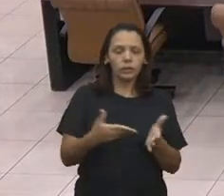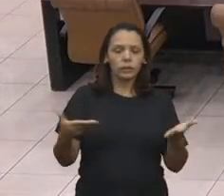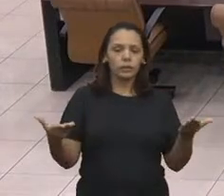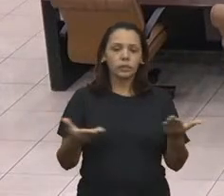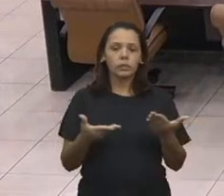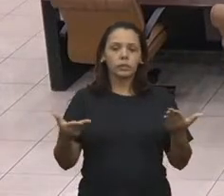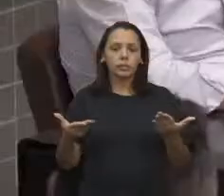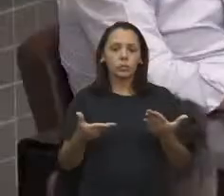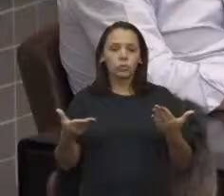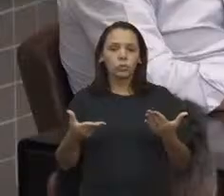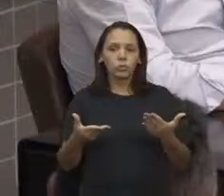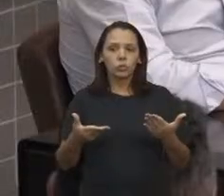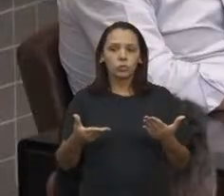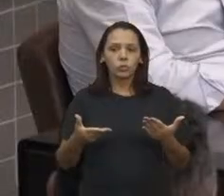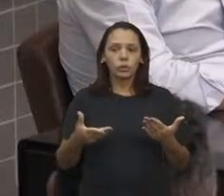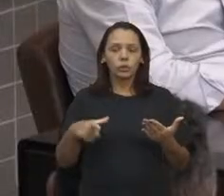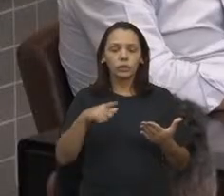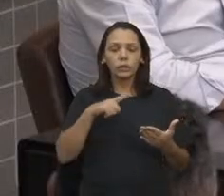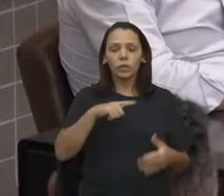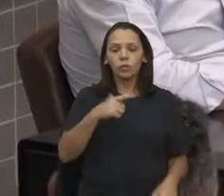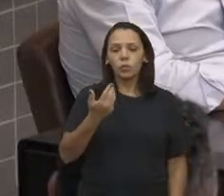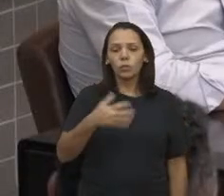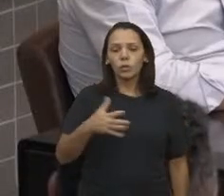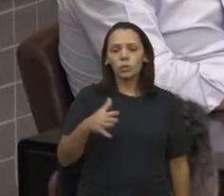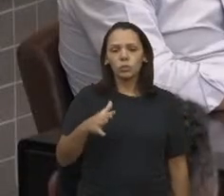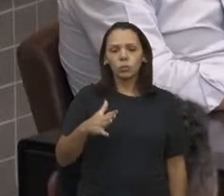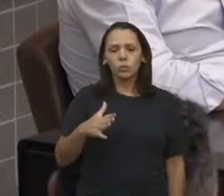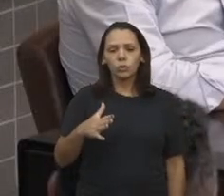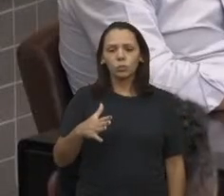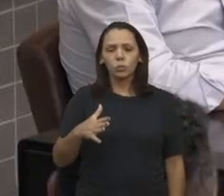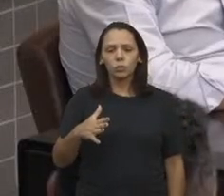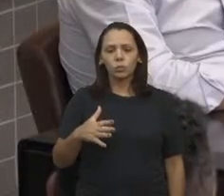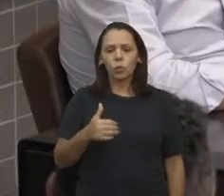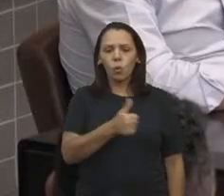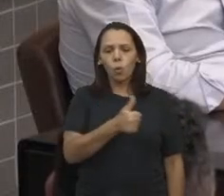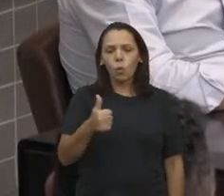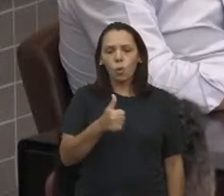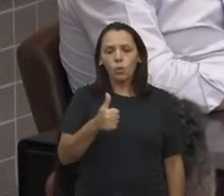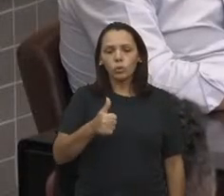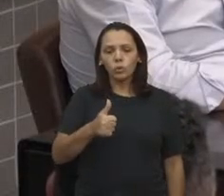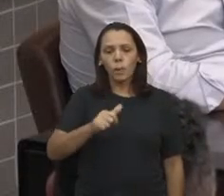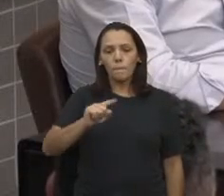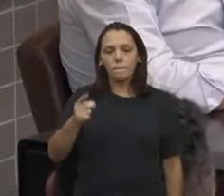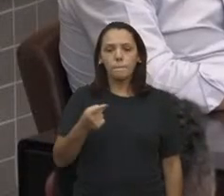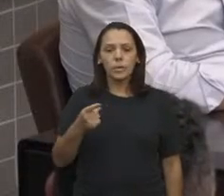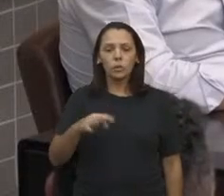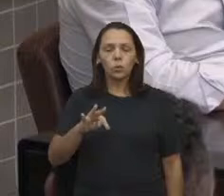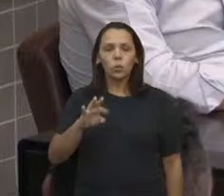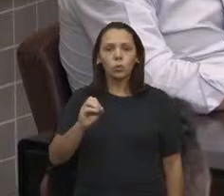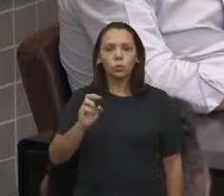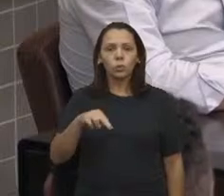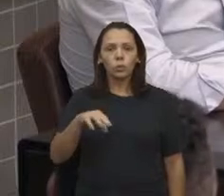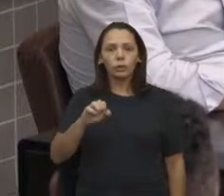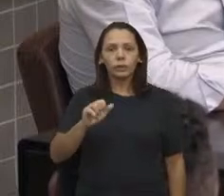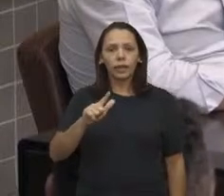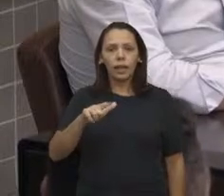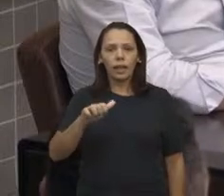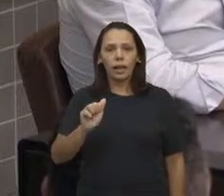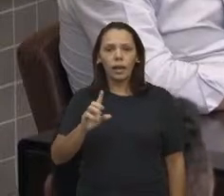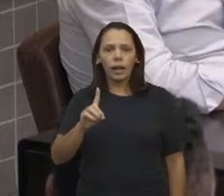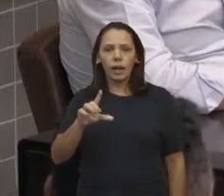que nós temos levantamento, ele gerou em torno de aproximadamente 11 mil toneladas de entulho limpo.